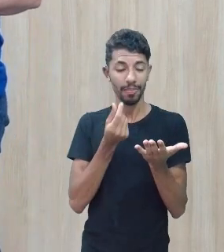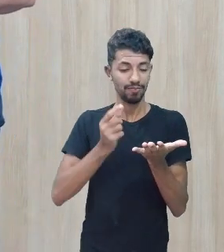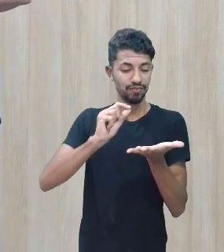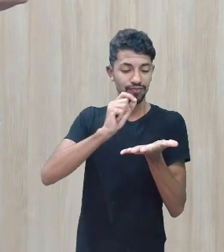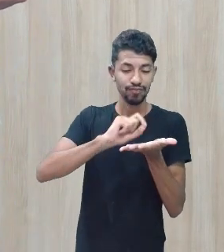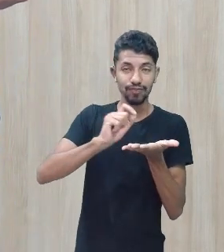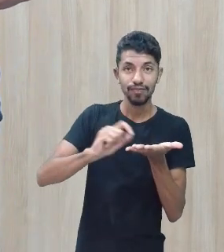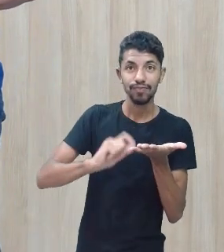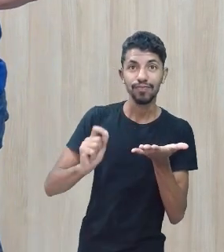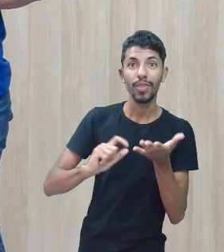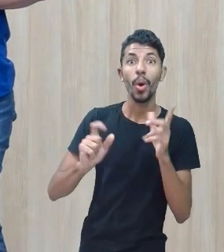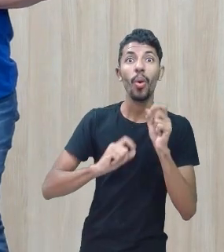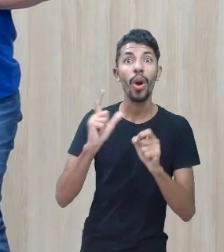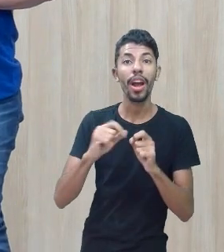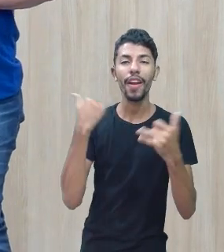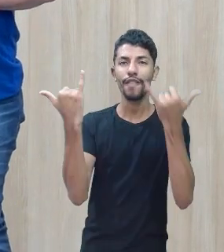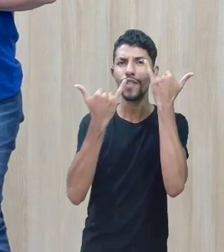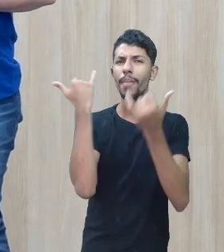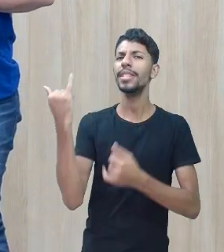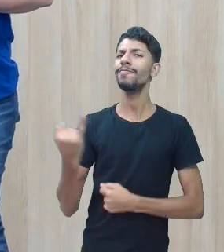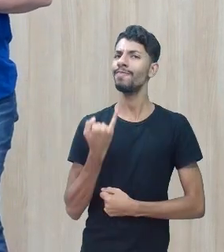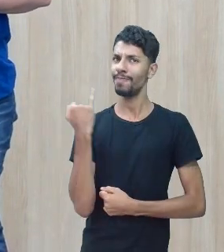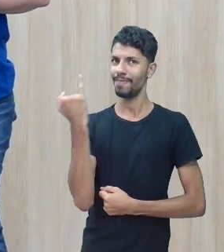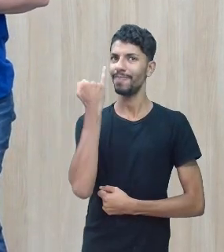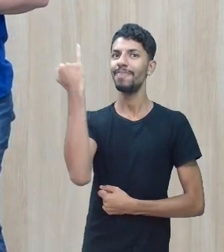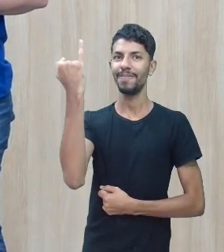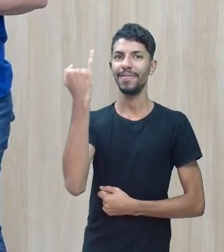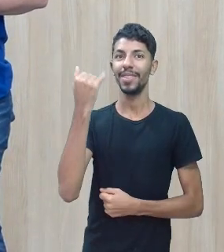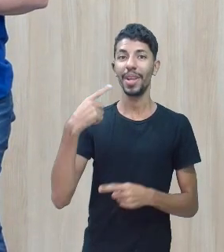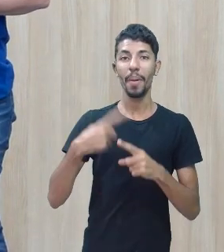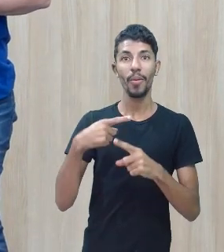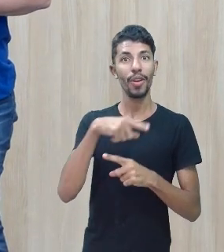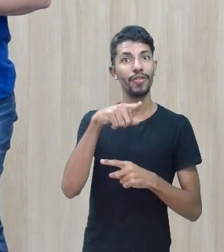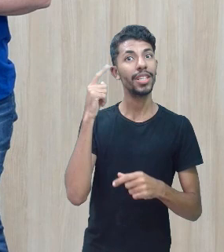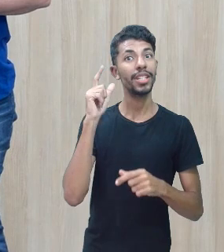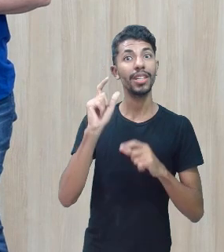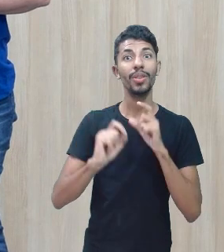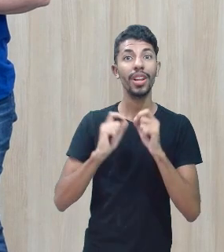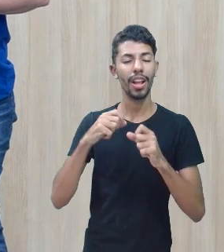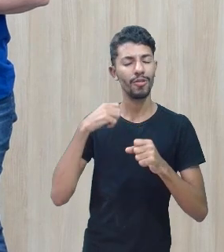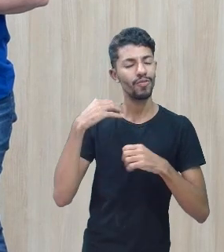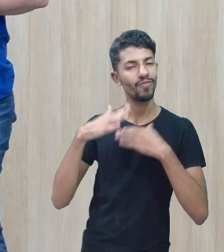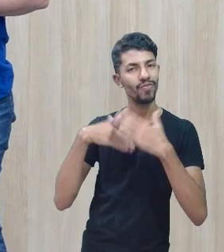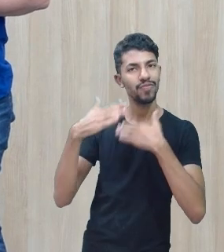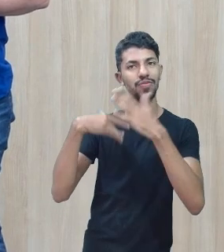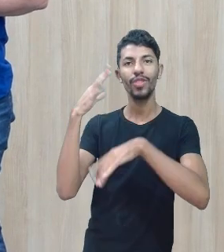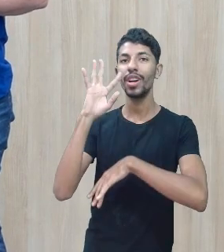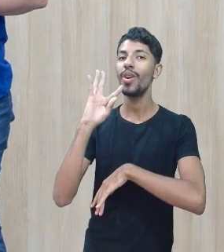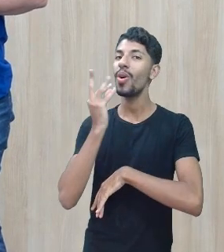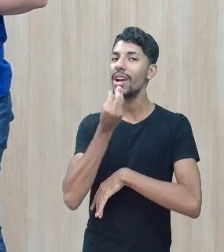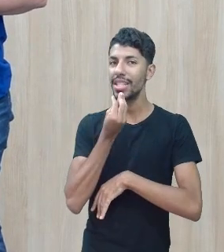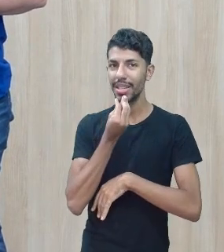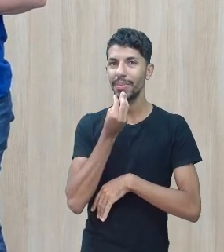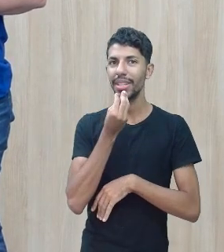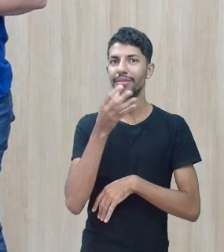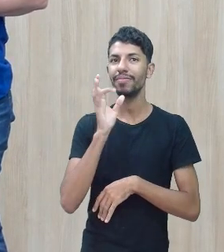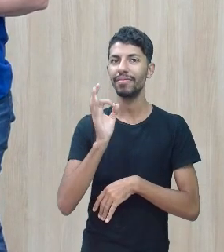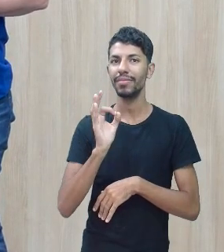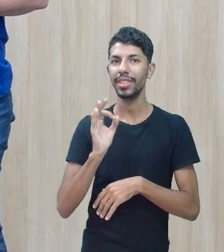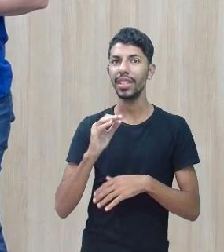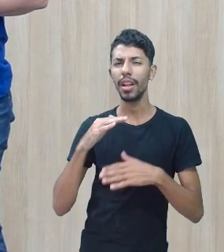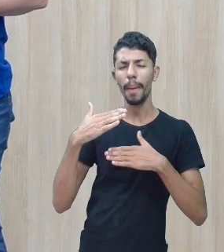aquelas informações importantes da aula, pois você está construindo um conhecimento. E nesse processo de